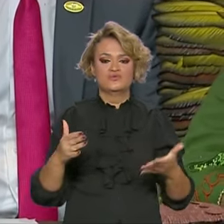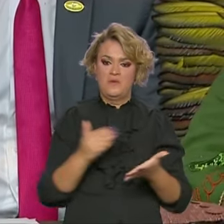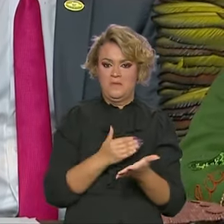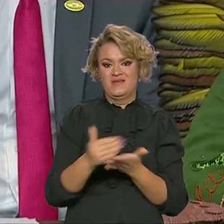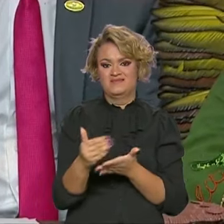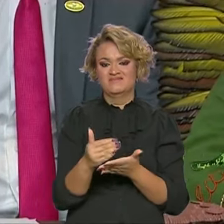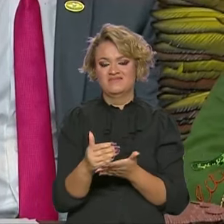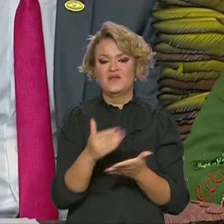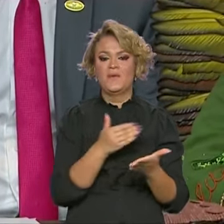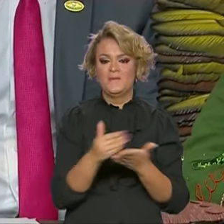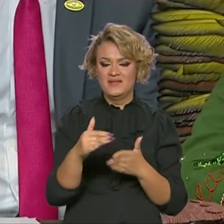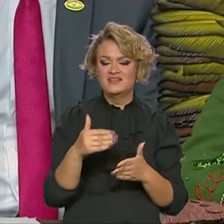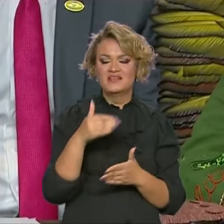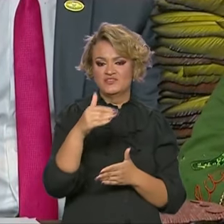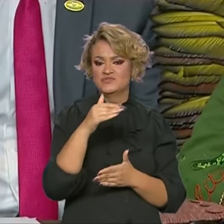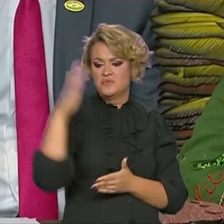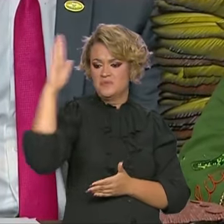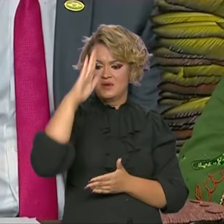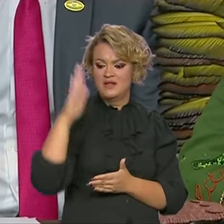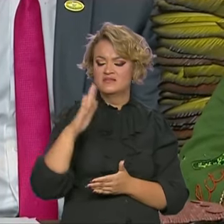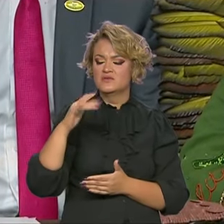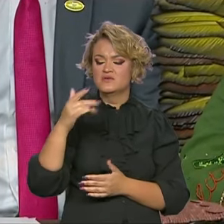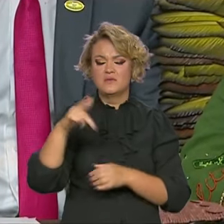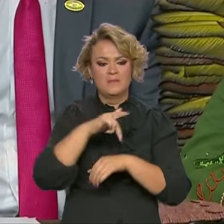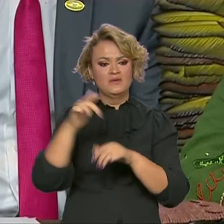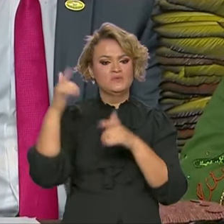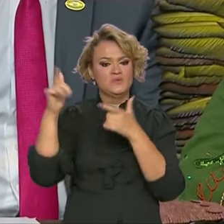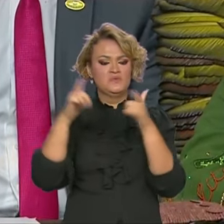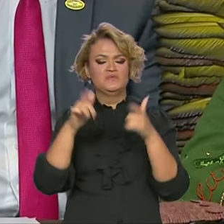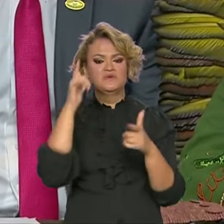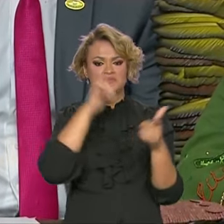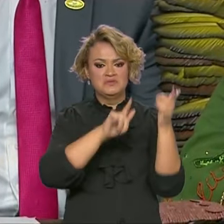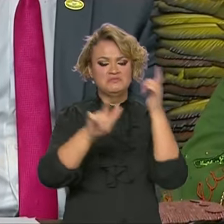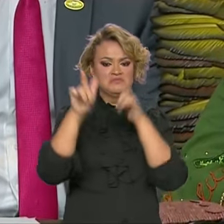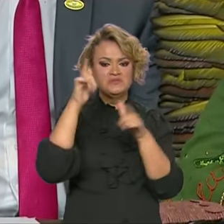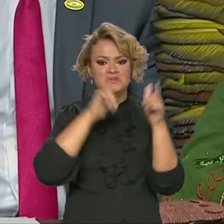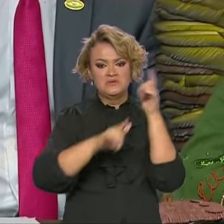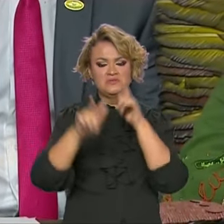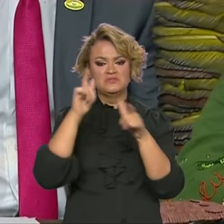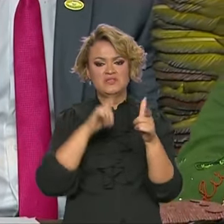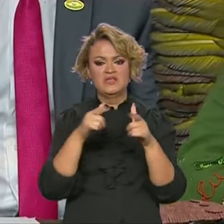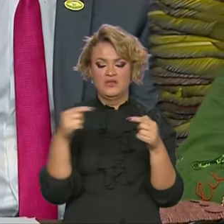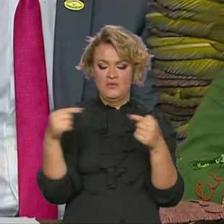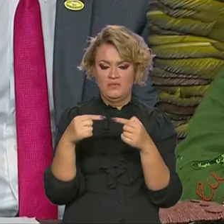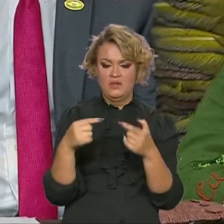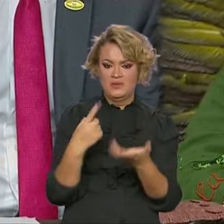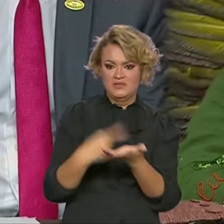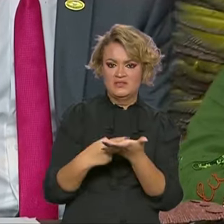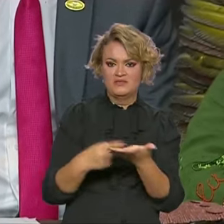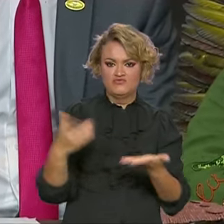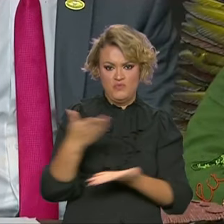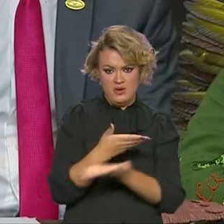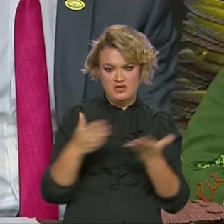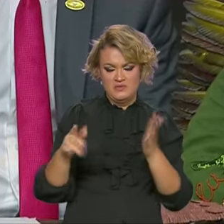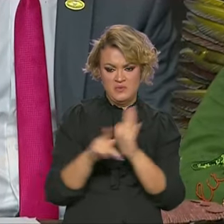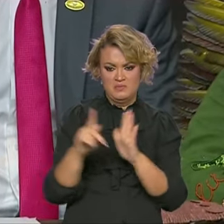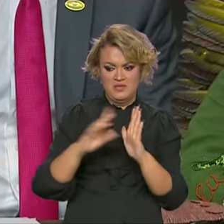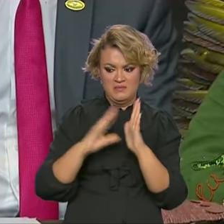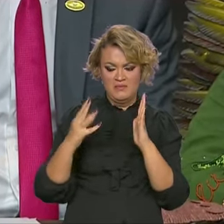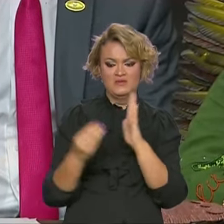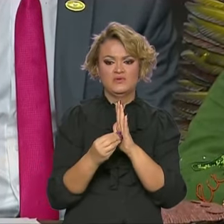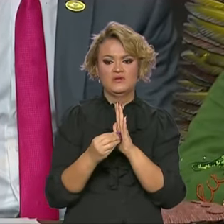inicia, que levará o Brasil e os demais países integrantes do Tratado de Cooperação Amazônica